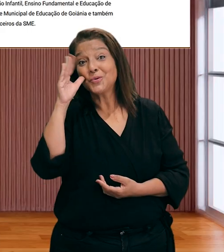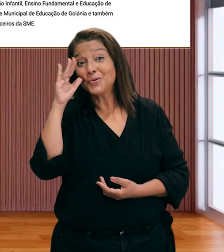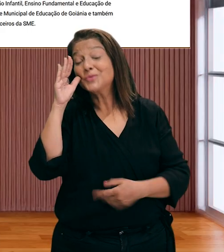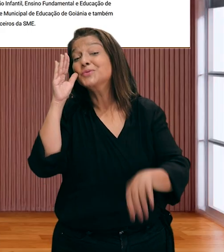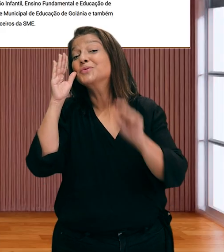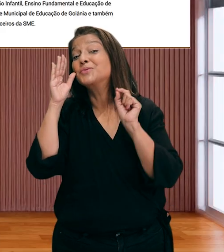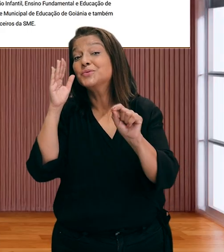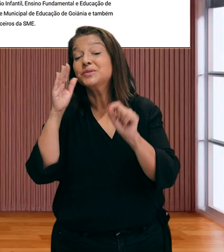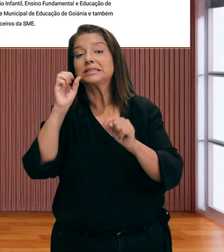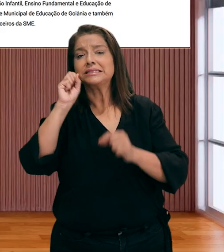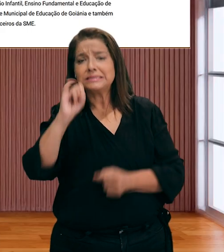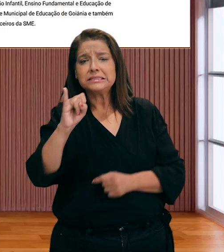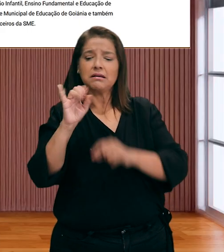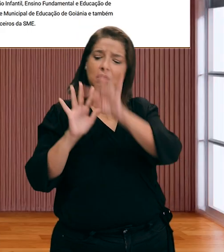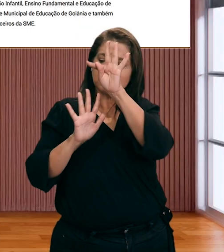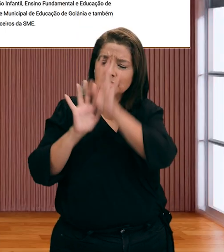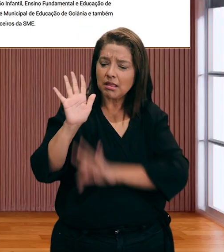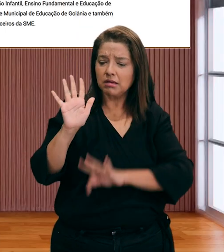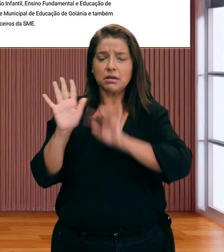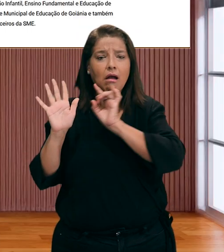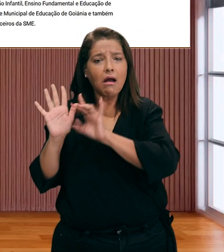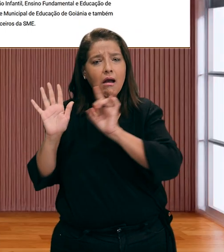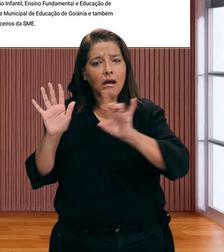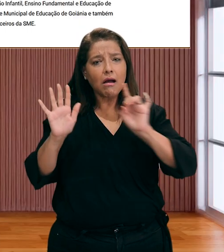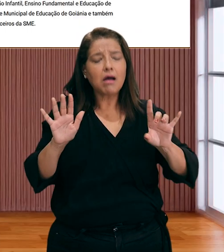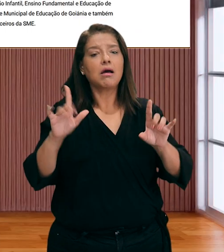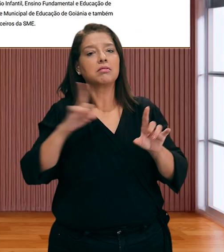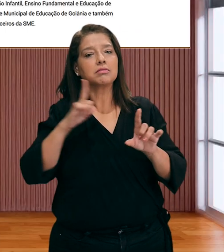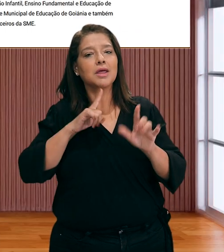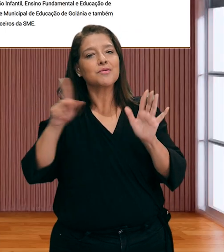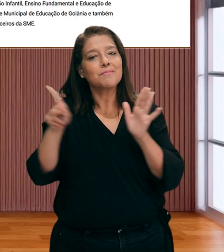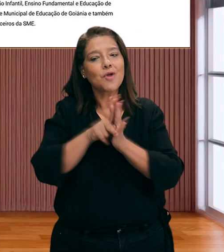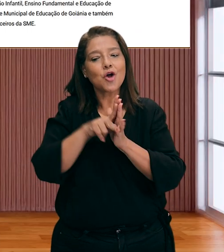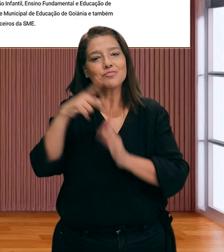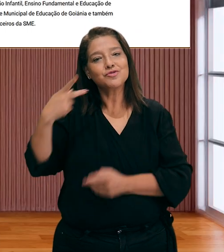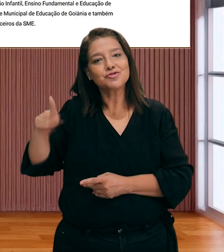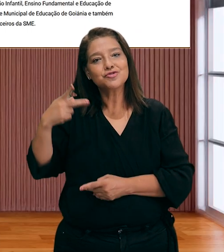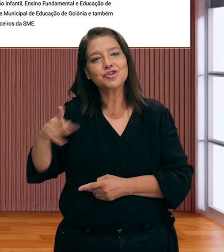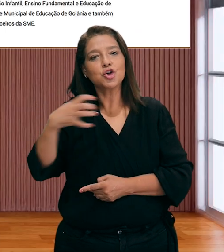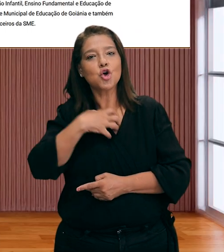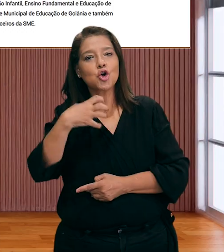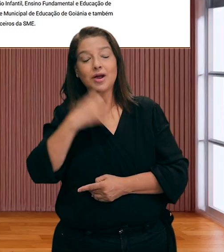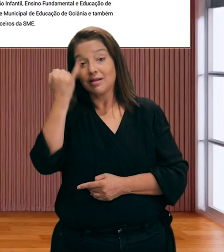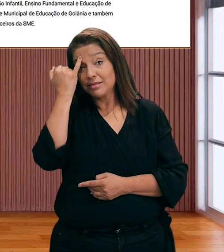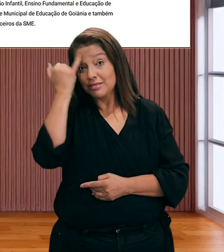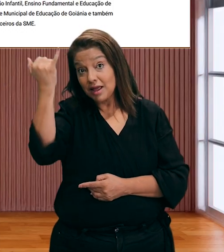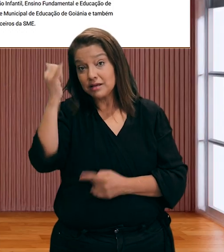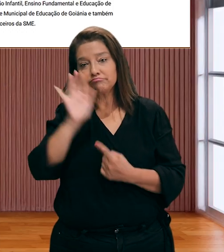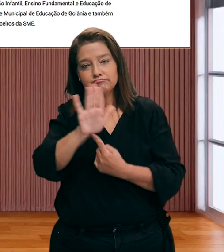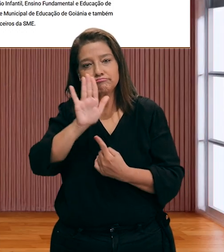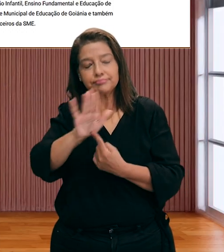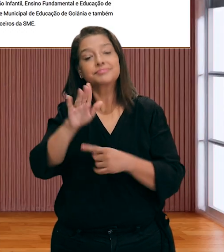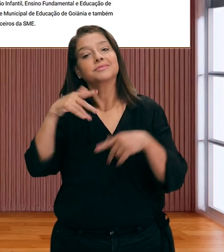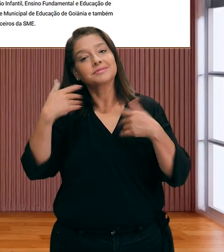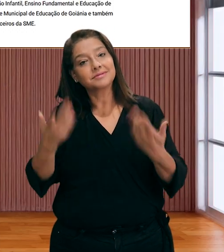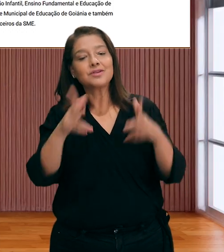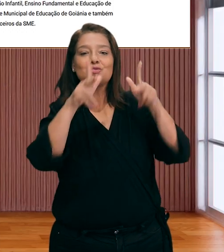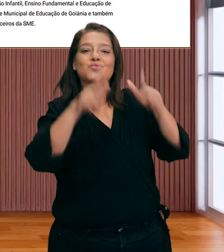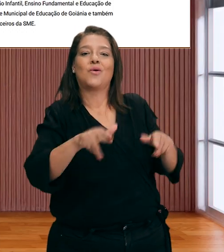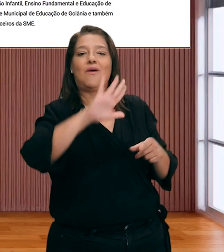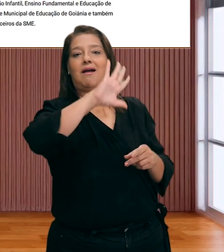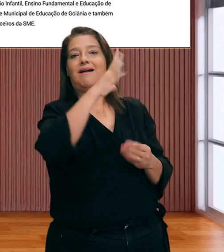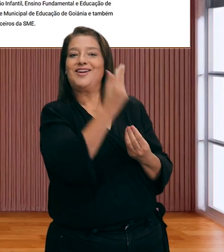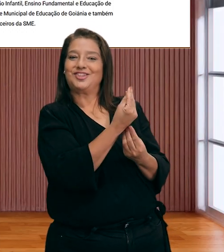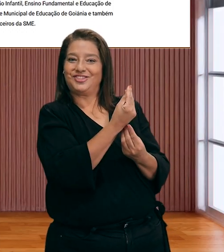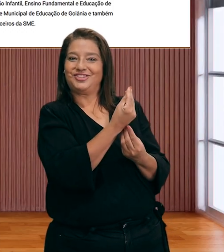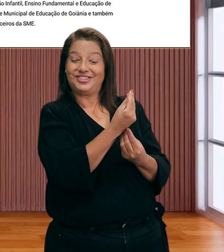curioso, se cada texto tem uma forma de expressar uma ideia, o mesmo acontece com a